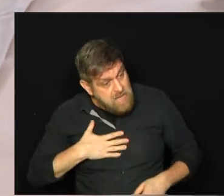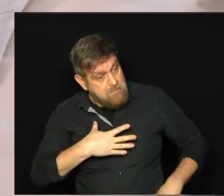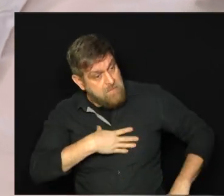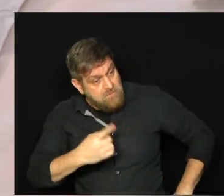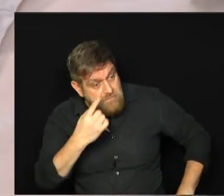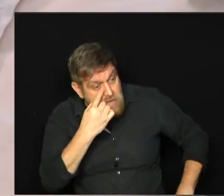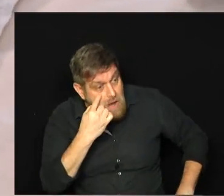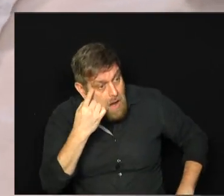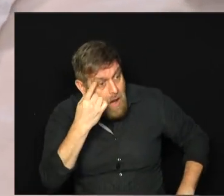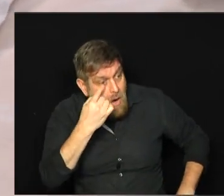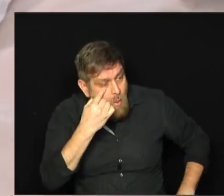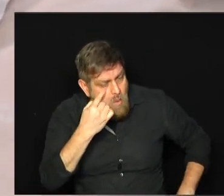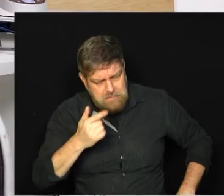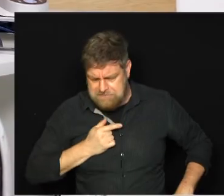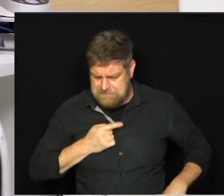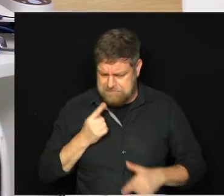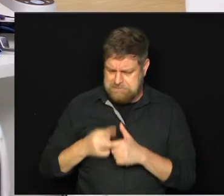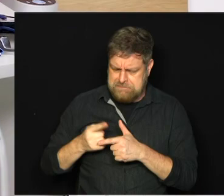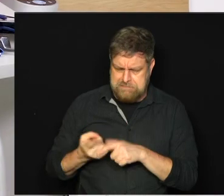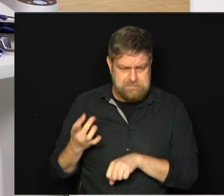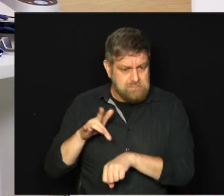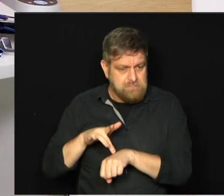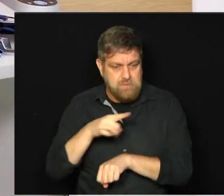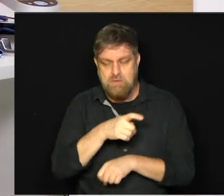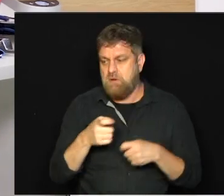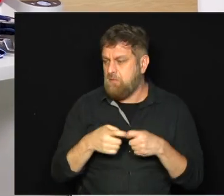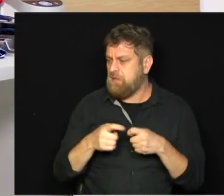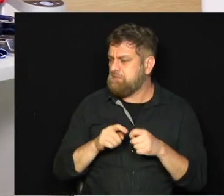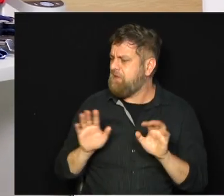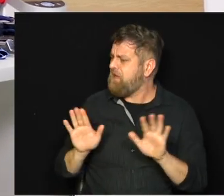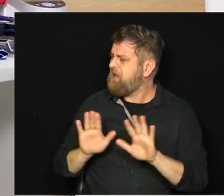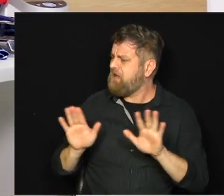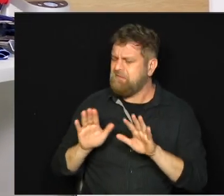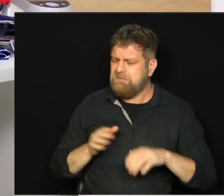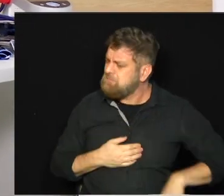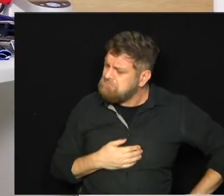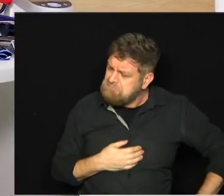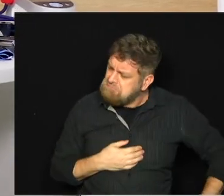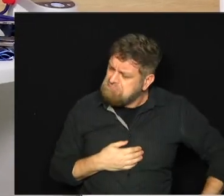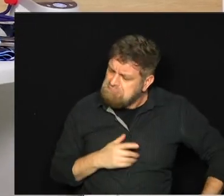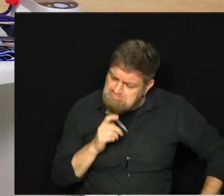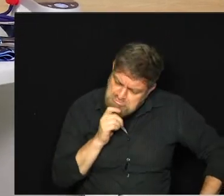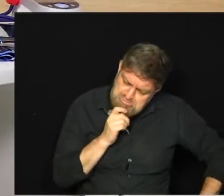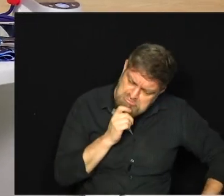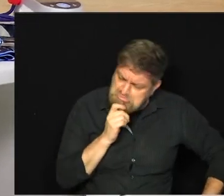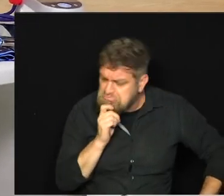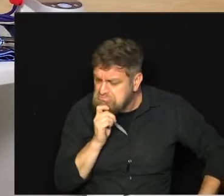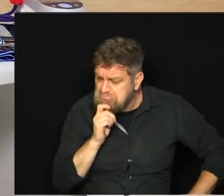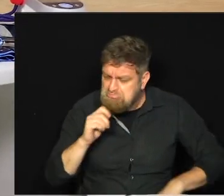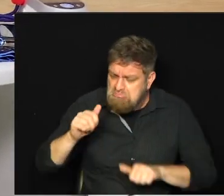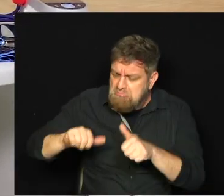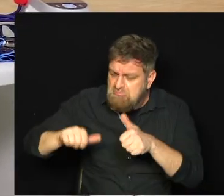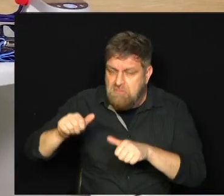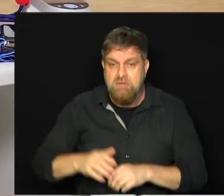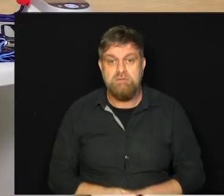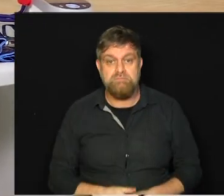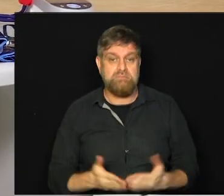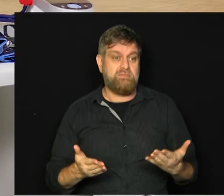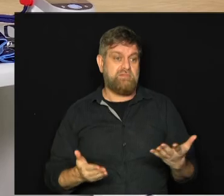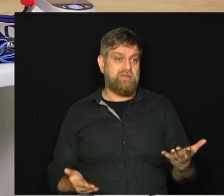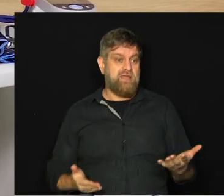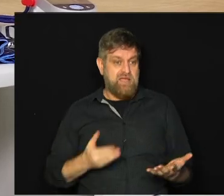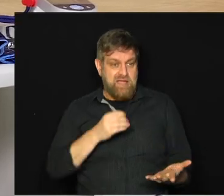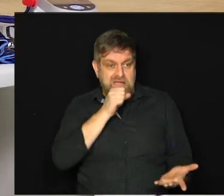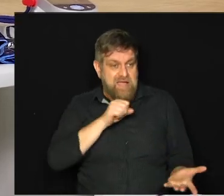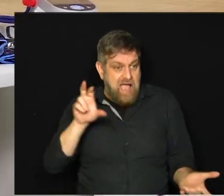no olho passando, e o médico não suspeita. E o médico não suspeita. A avó fez o diagnóstico